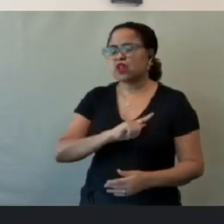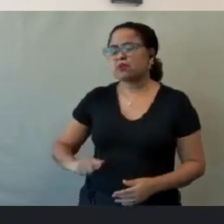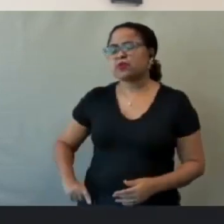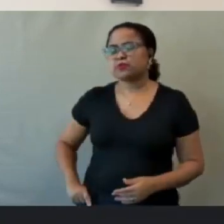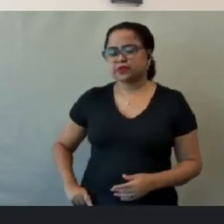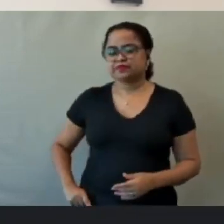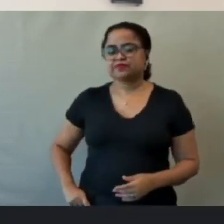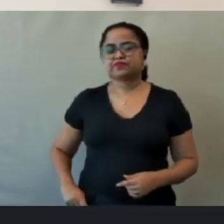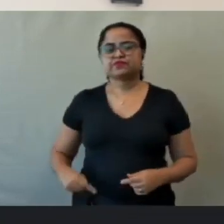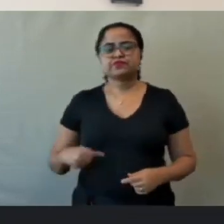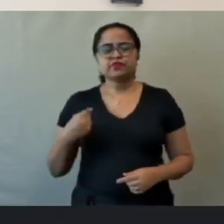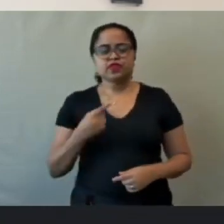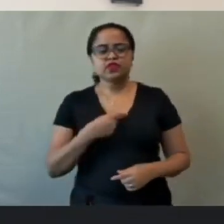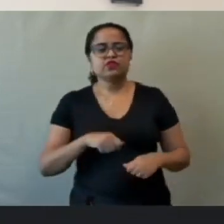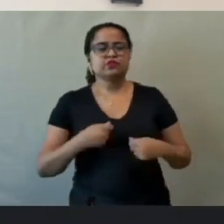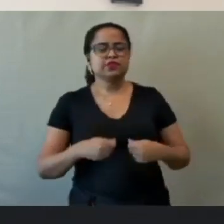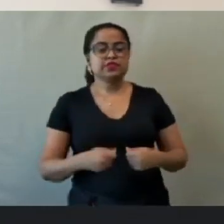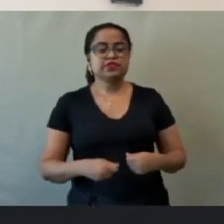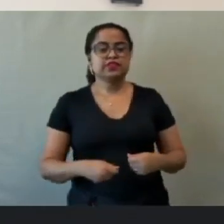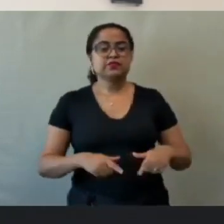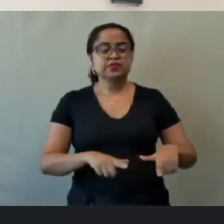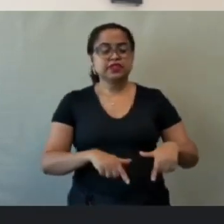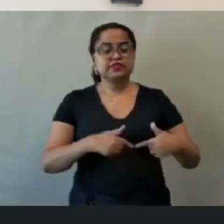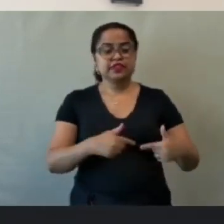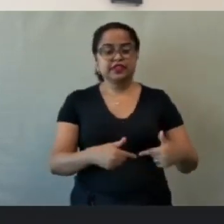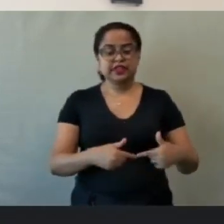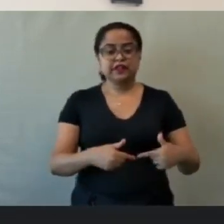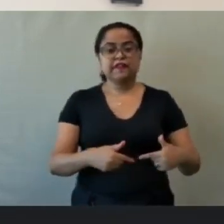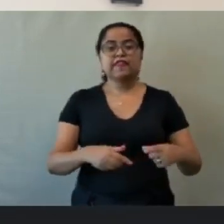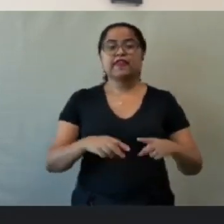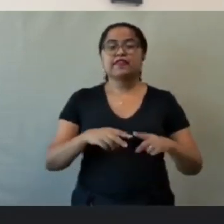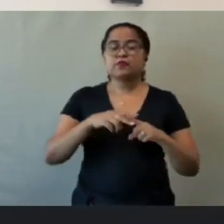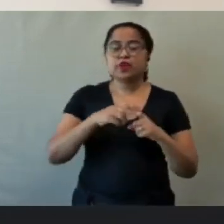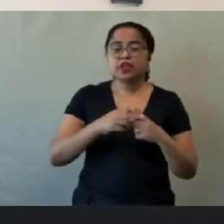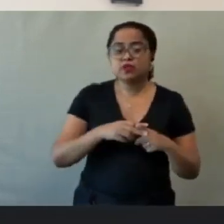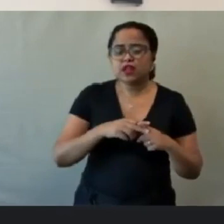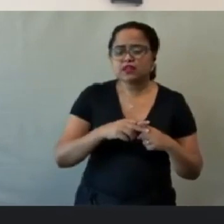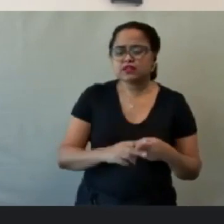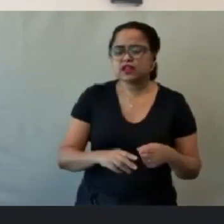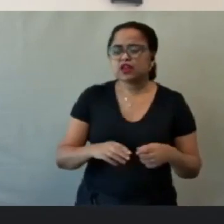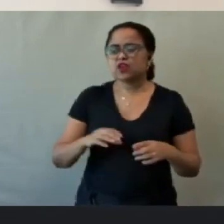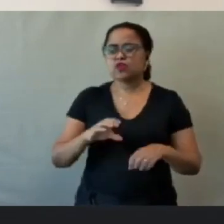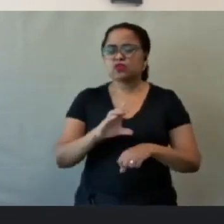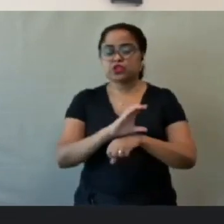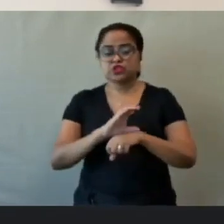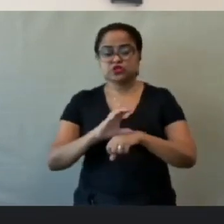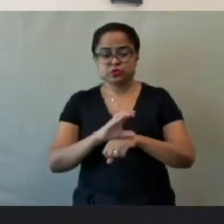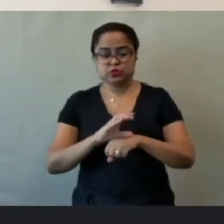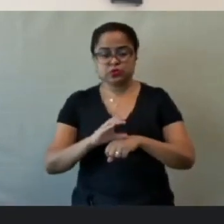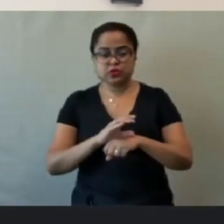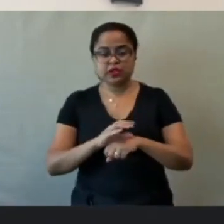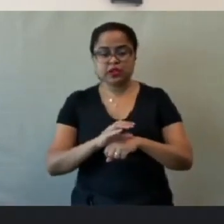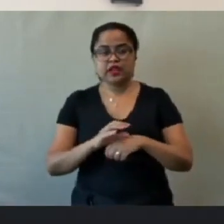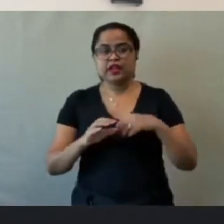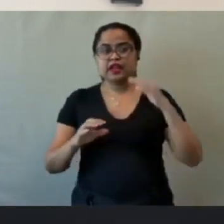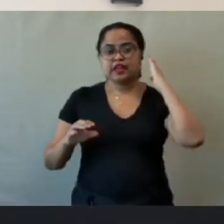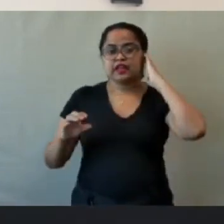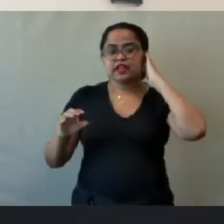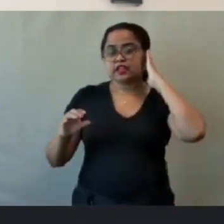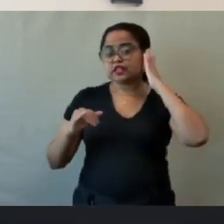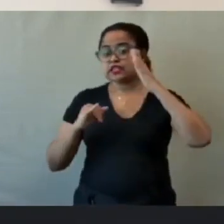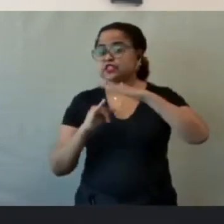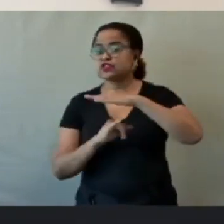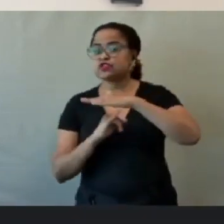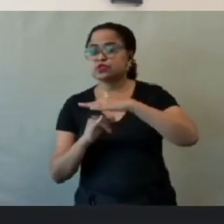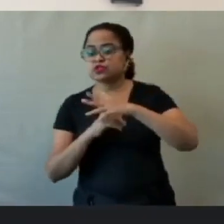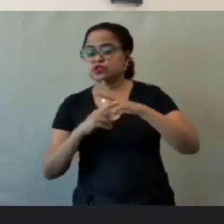precisamos defender e precisa ter uma regulação desses cursos nas instituições de educação privada. Nós